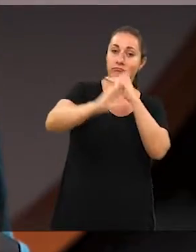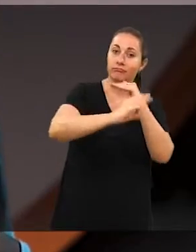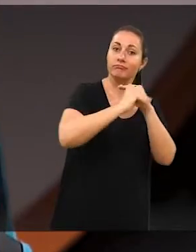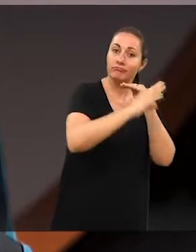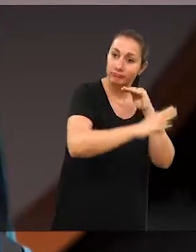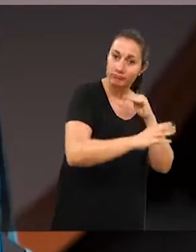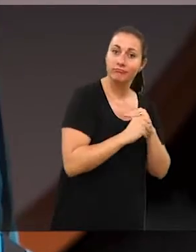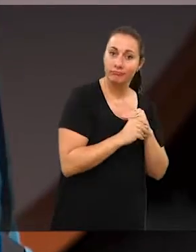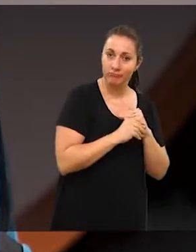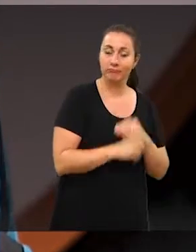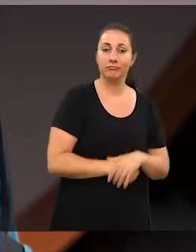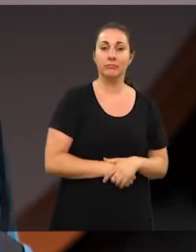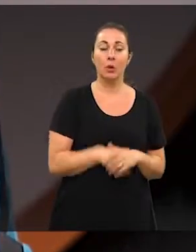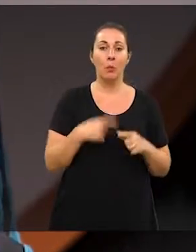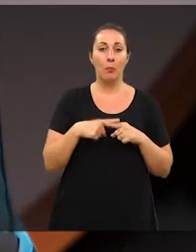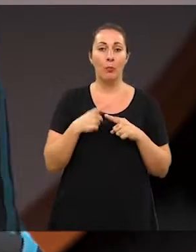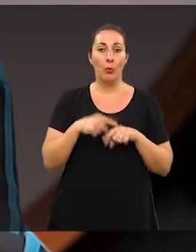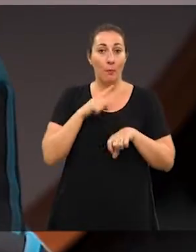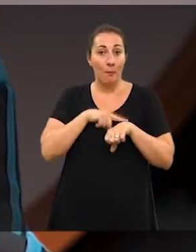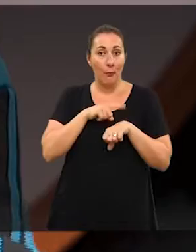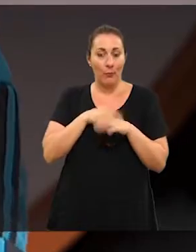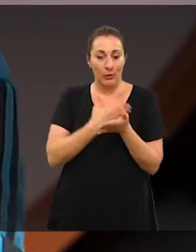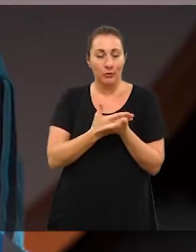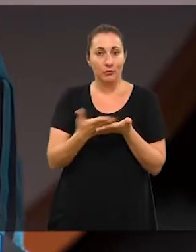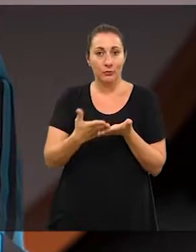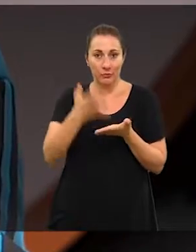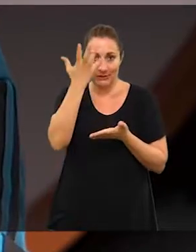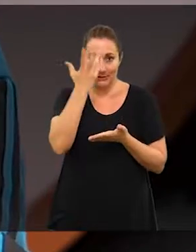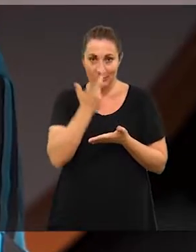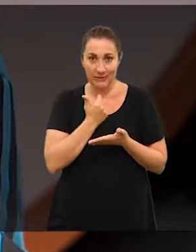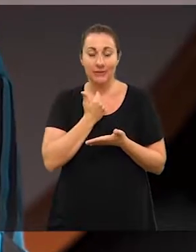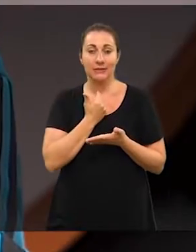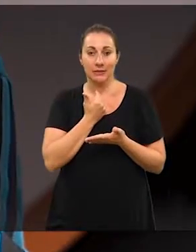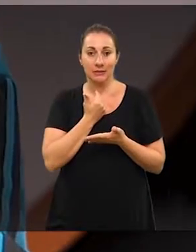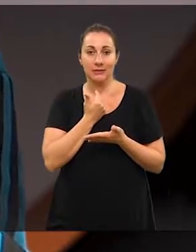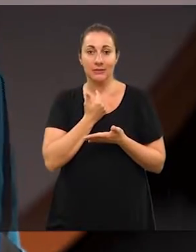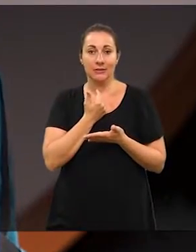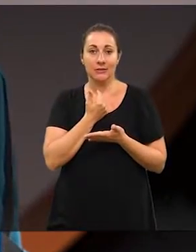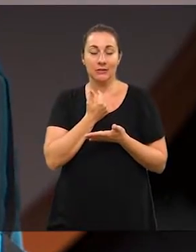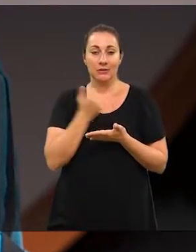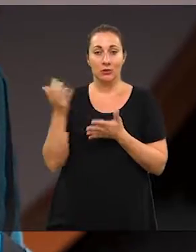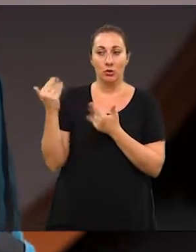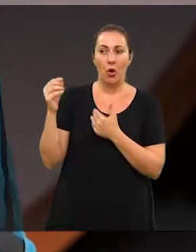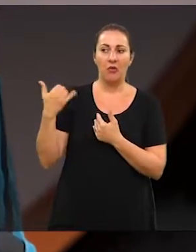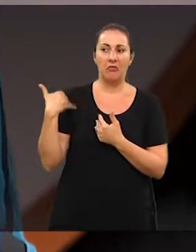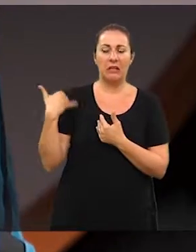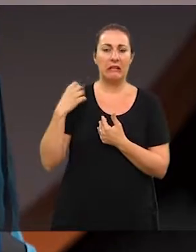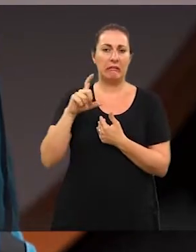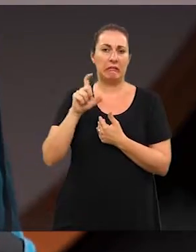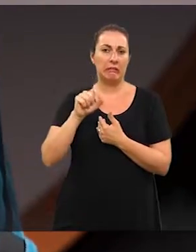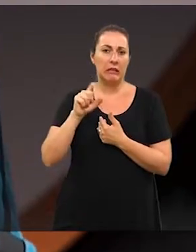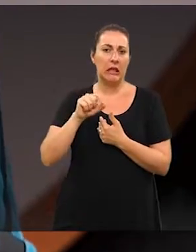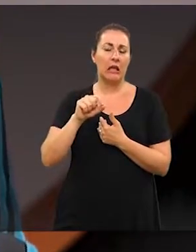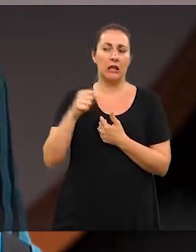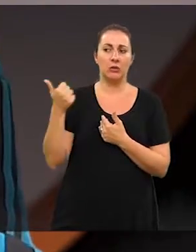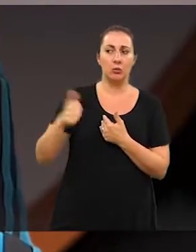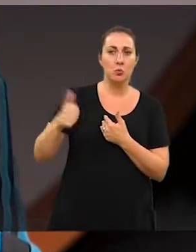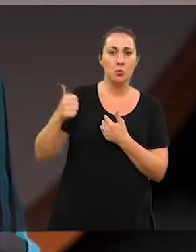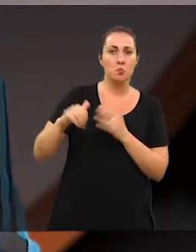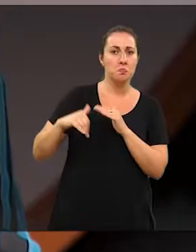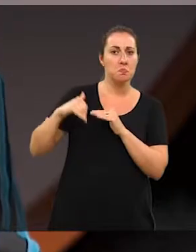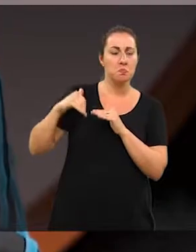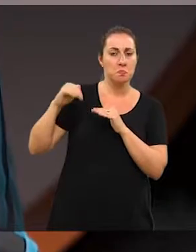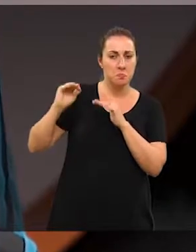só vai agora incrementar, porque a partir do momento que os pequenos, né, os mais novos, de 10, 11